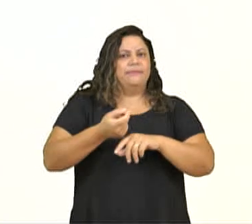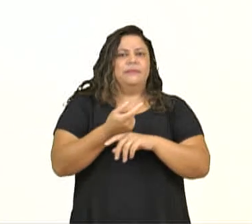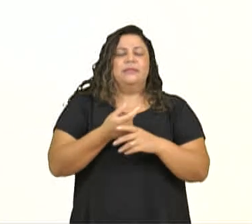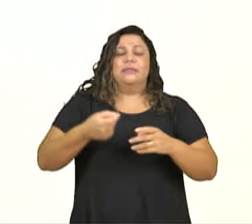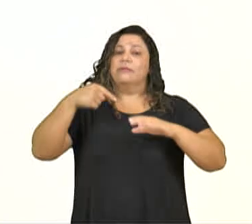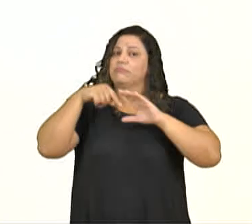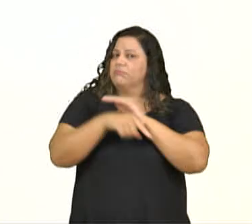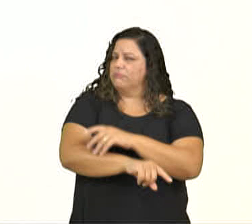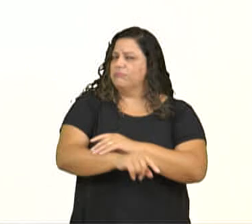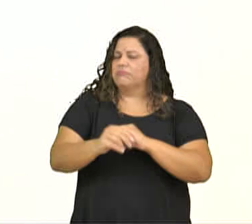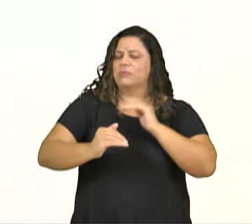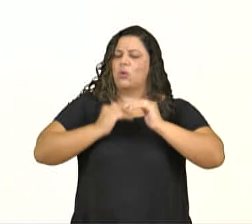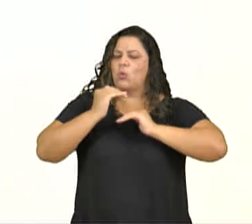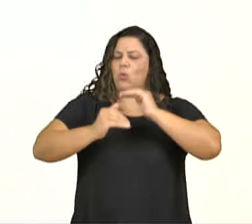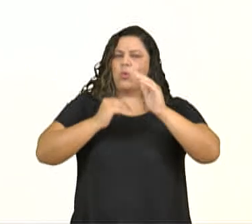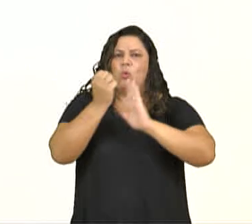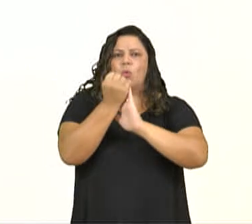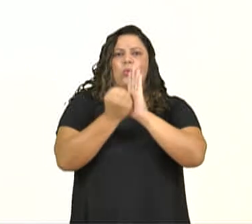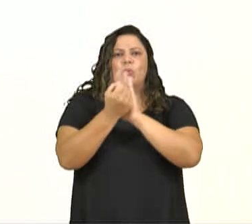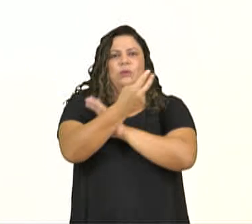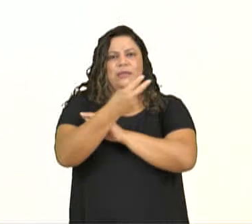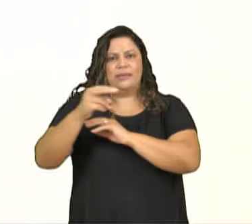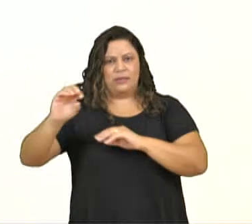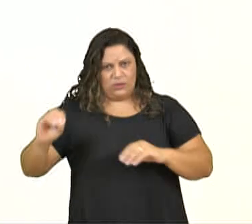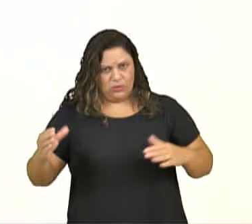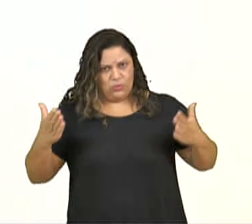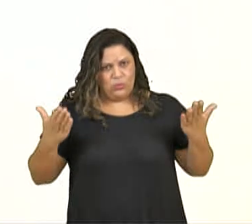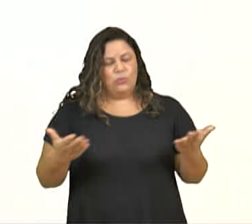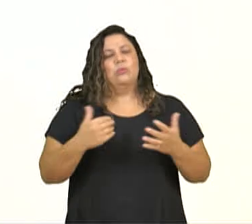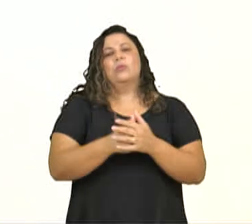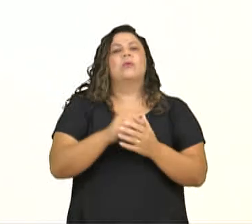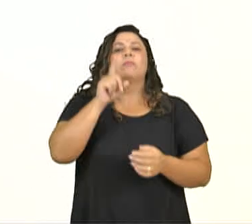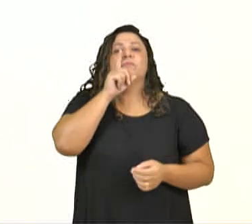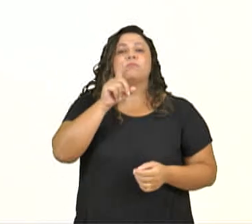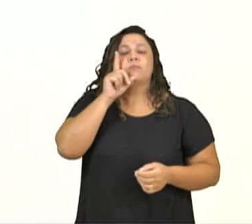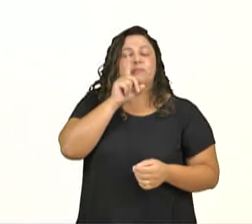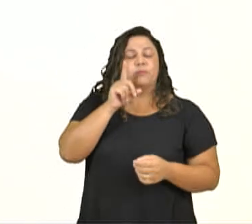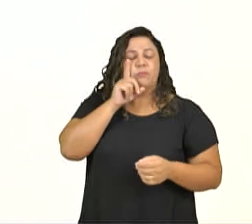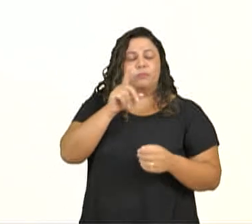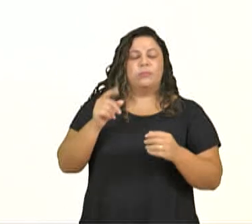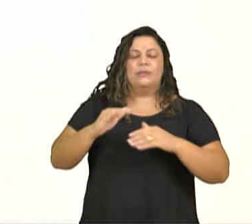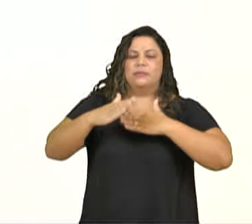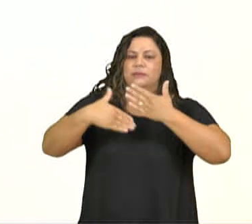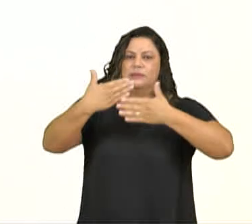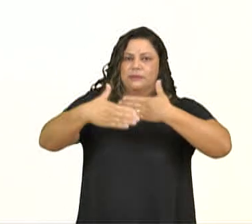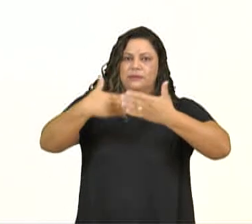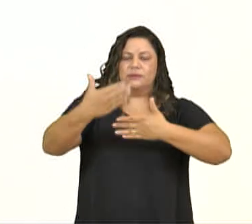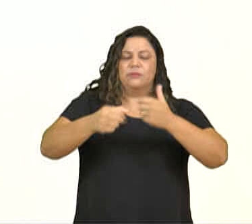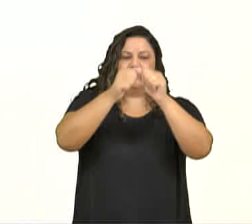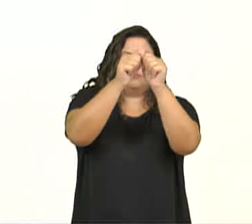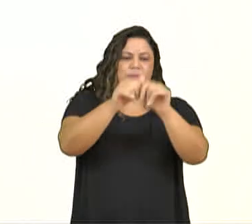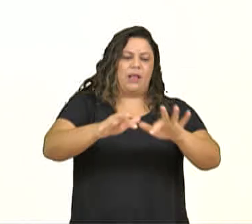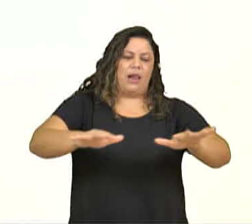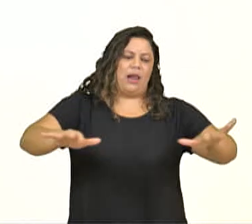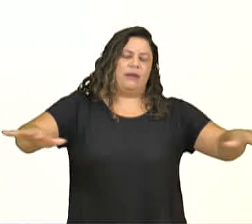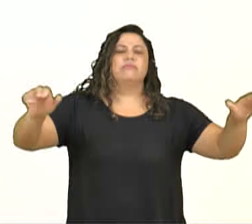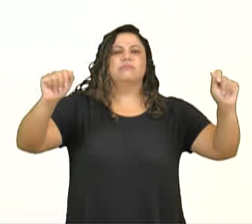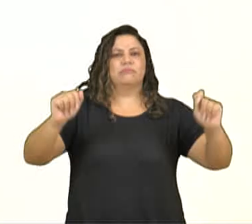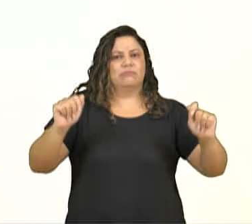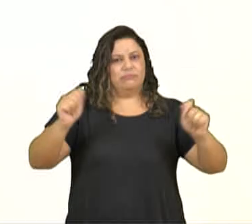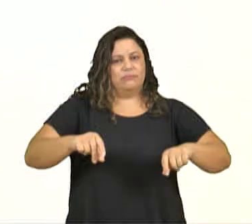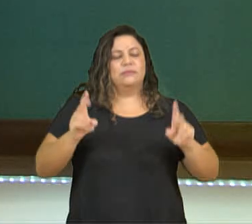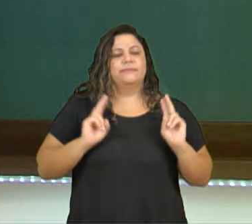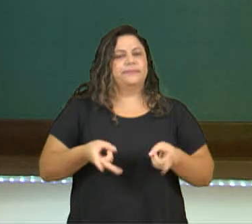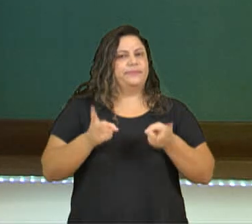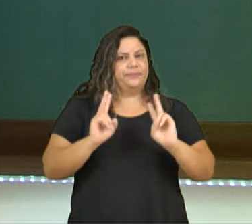intensificou ao longo do século XX, notadamente nos Estados Unidos, e que posteriormente espalha-se e ainda vem se espalhando